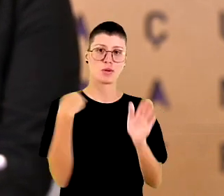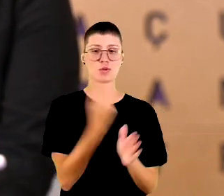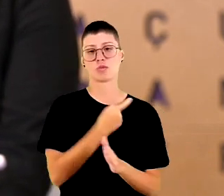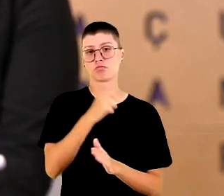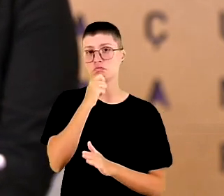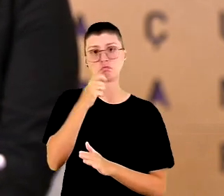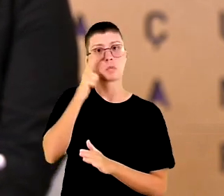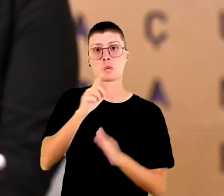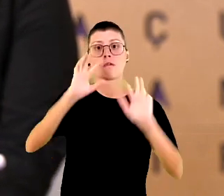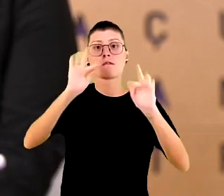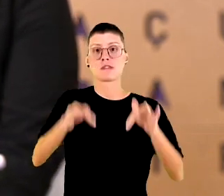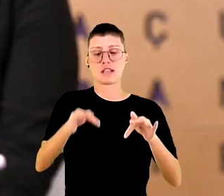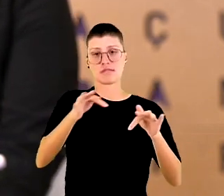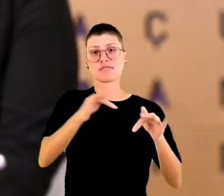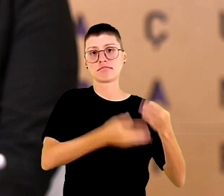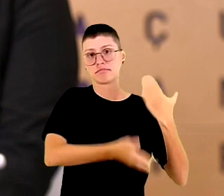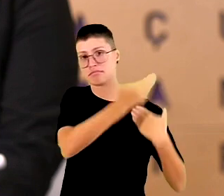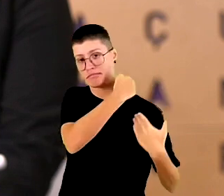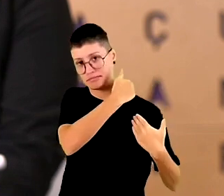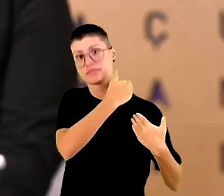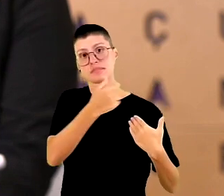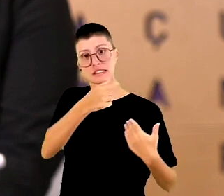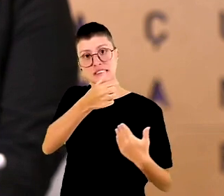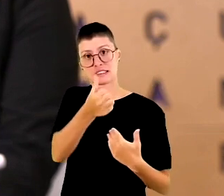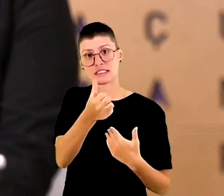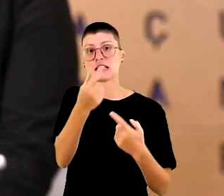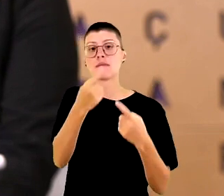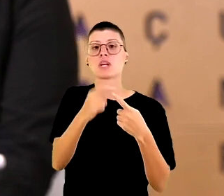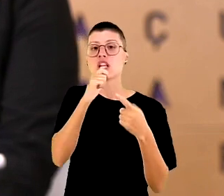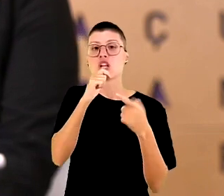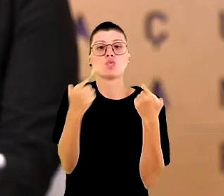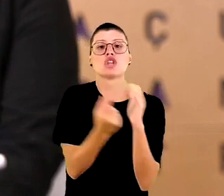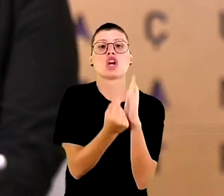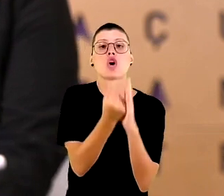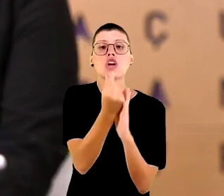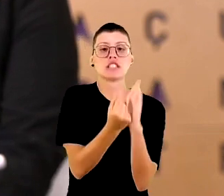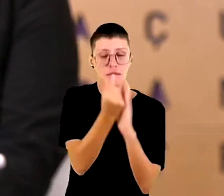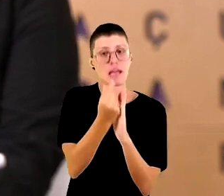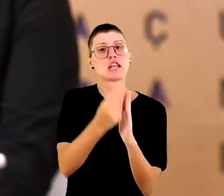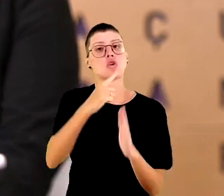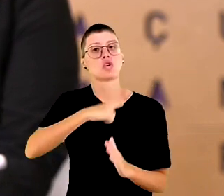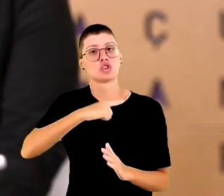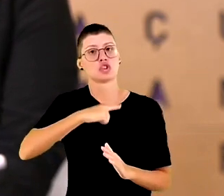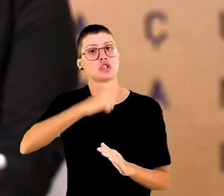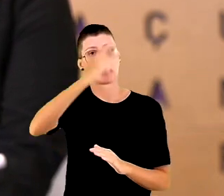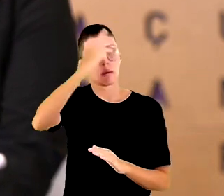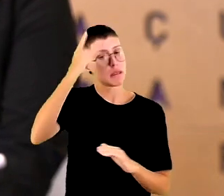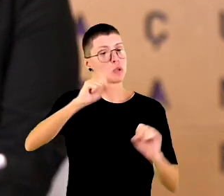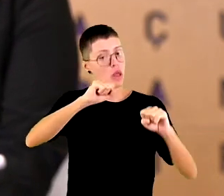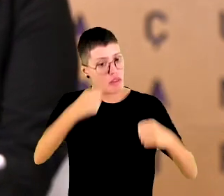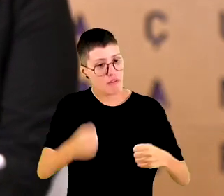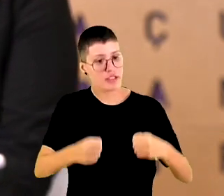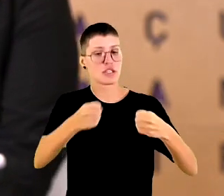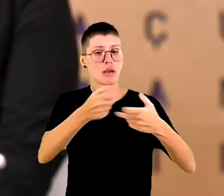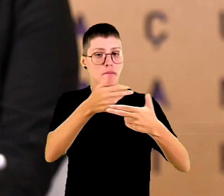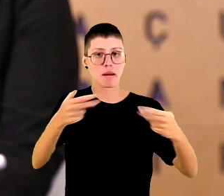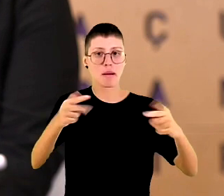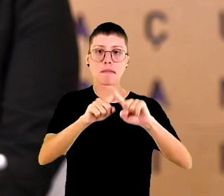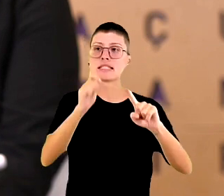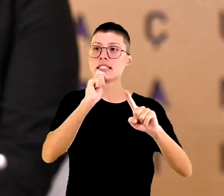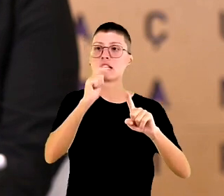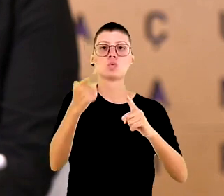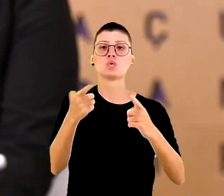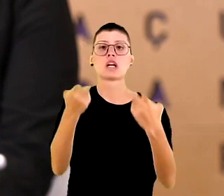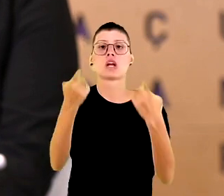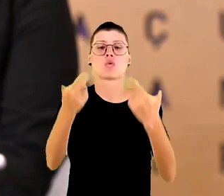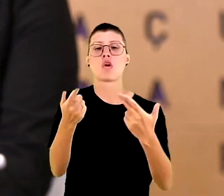passado, 76 era porque não existia orçamento. A gente tinha pessoas defensoras lá dentro, mas não existia essa linha de custo dentro